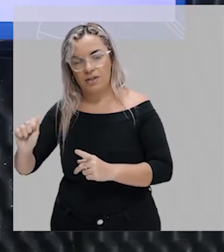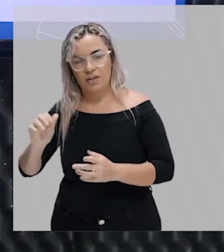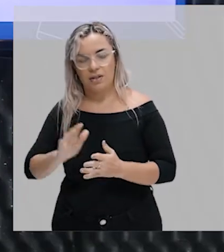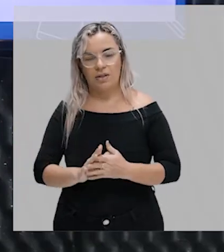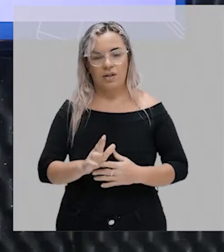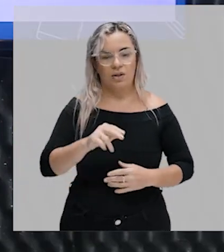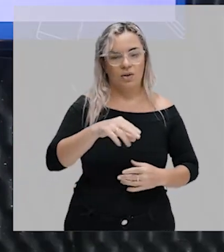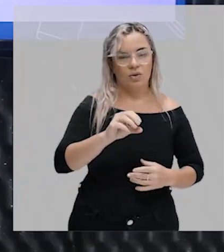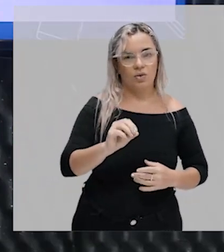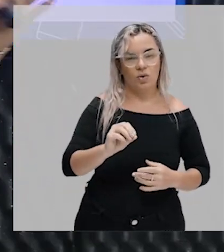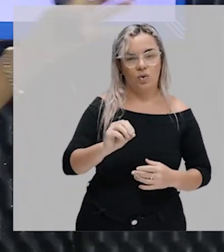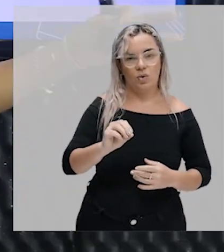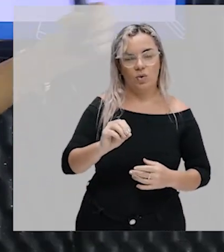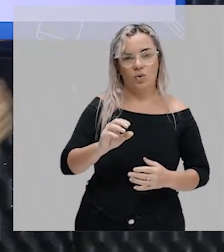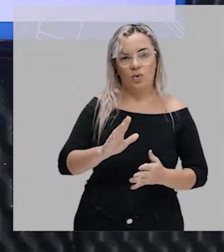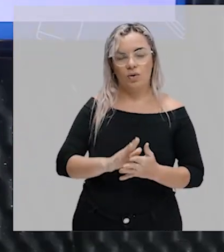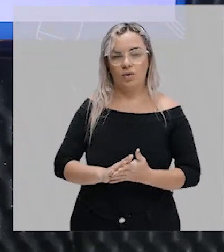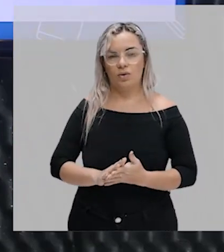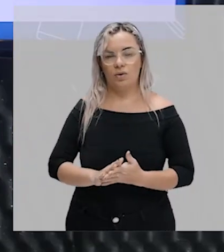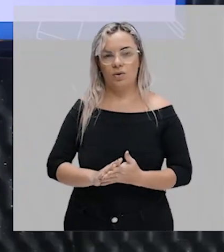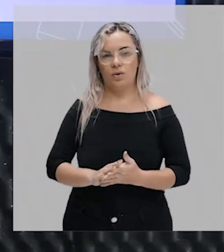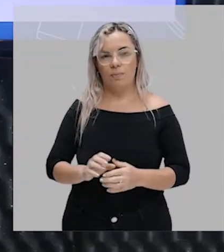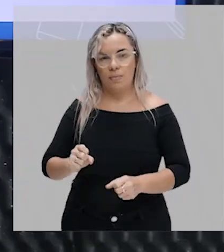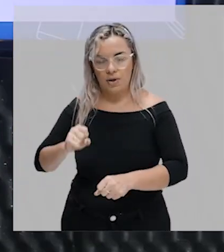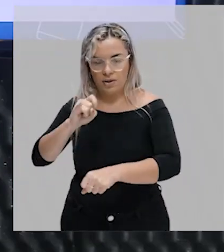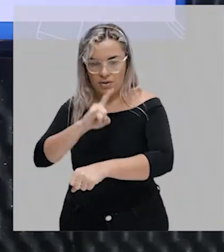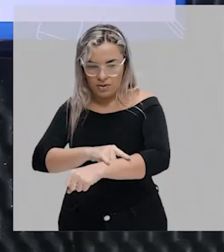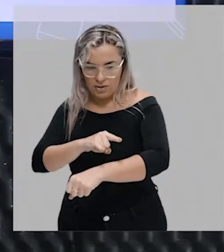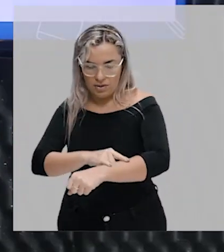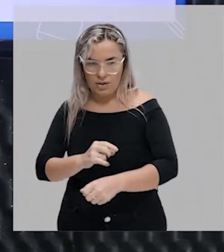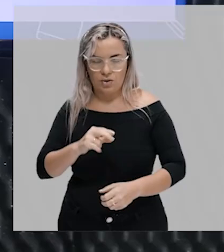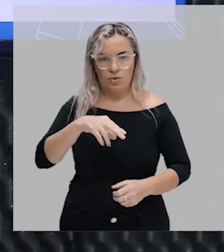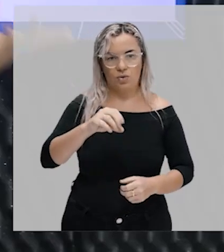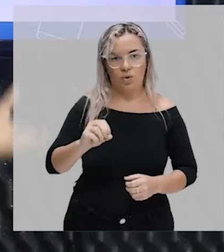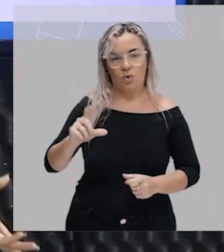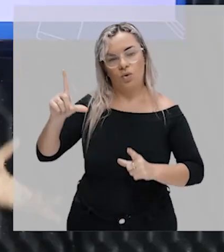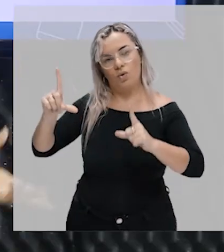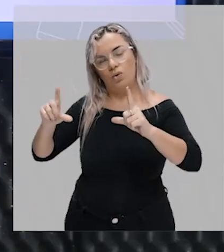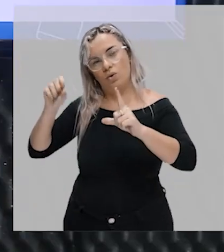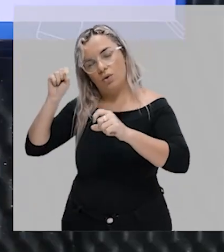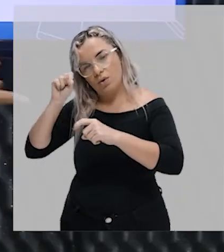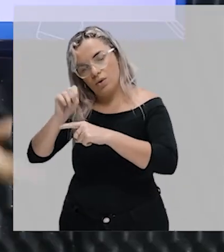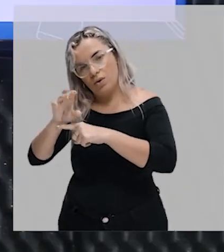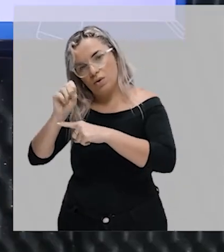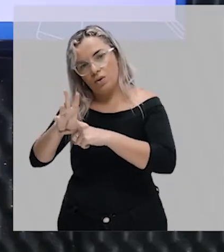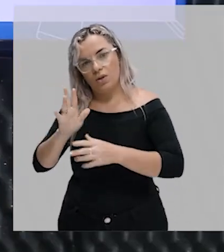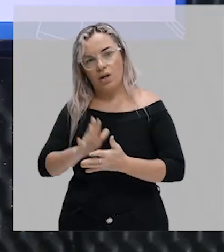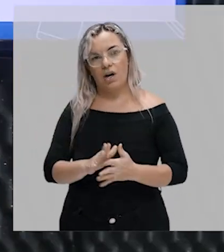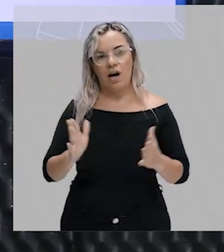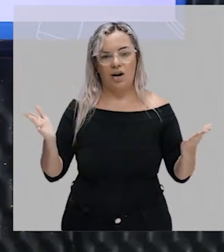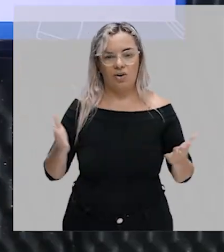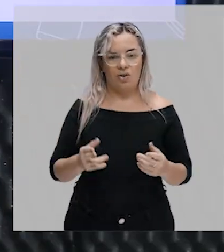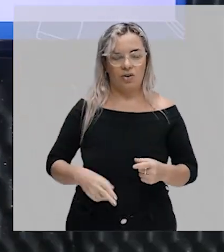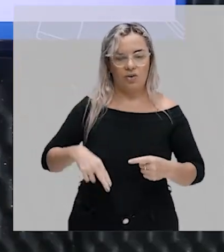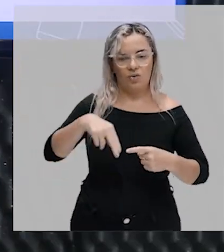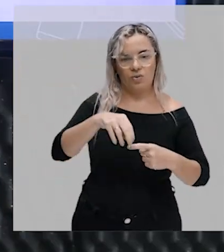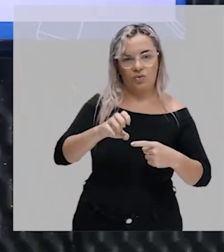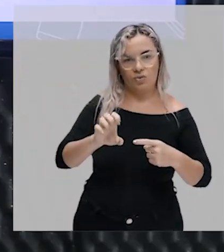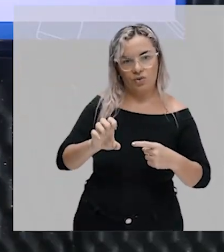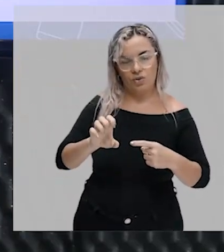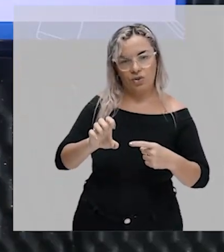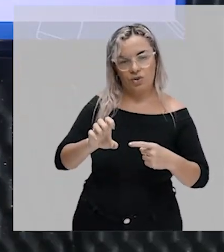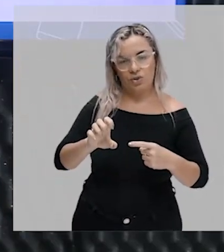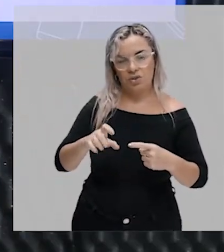no banheiro, no monitor. Mas o ni, que muita gente usa, nem existe na língua portuguesa. Então, é para isso que